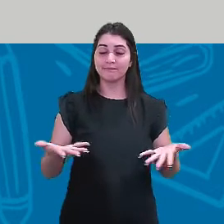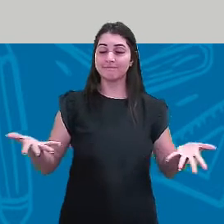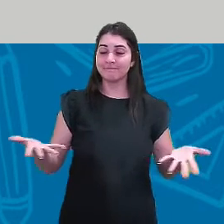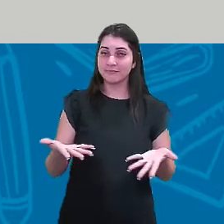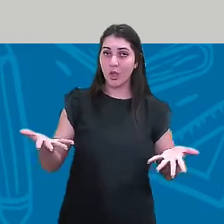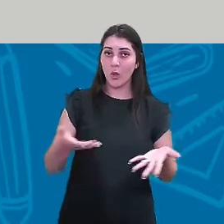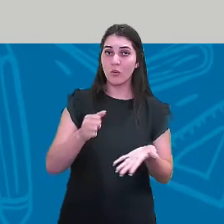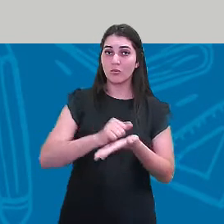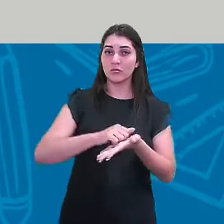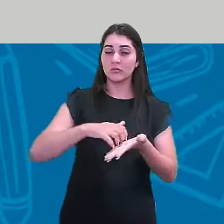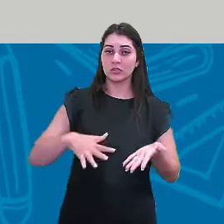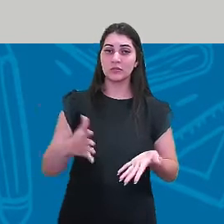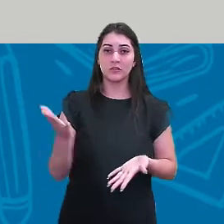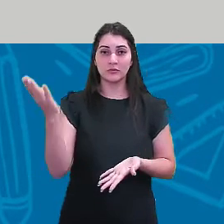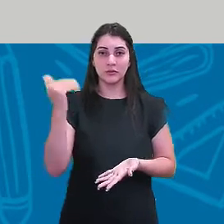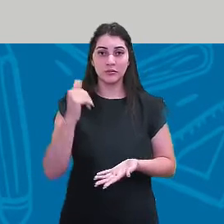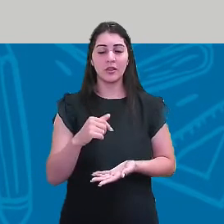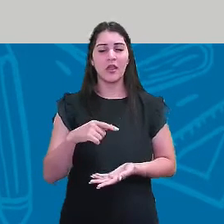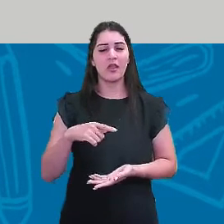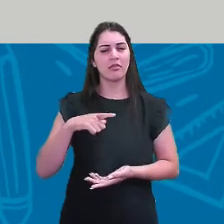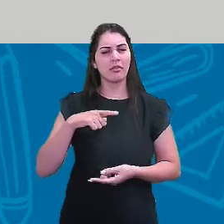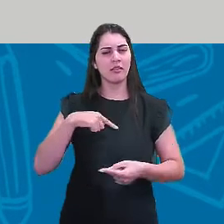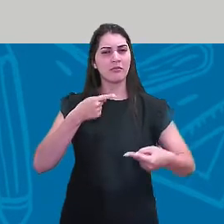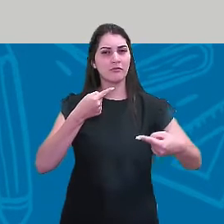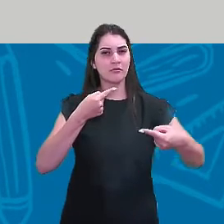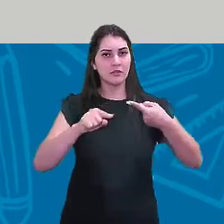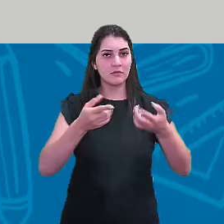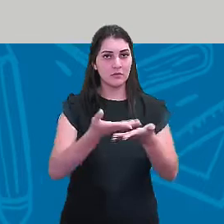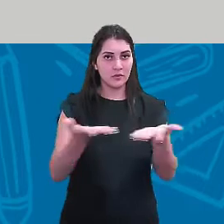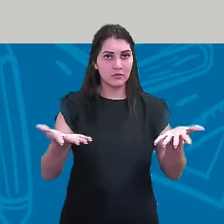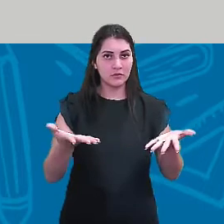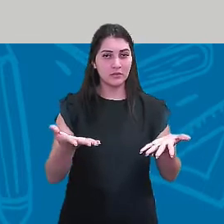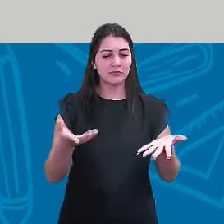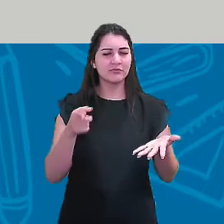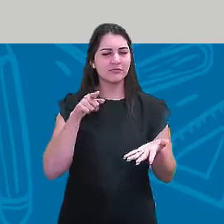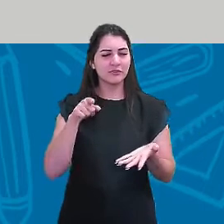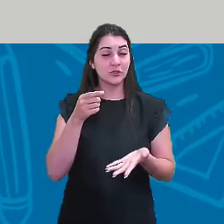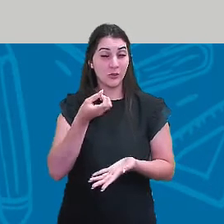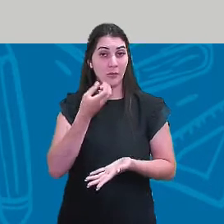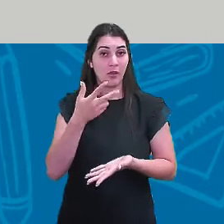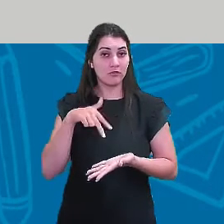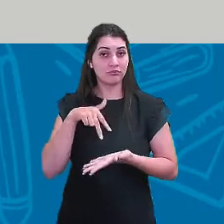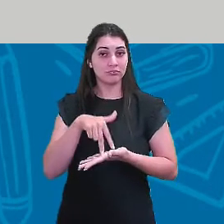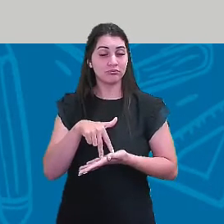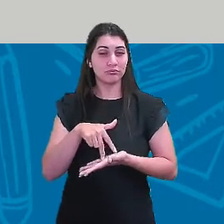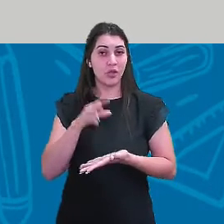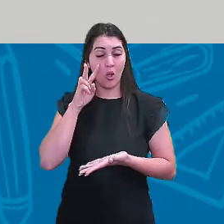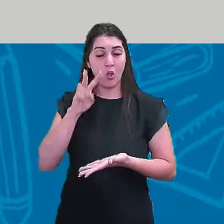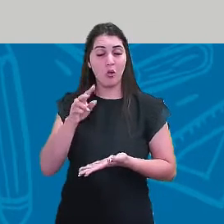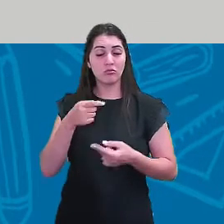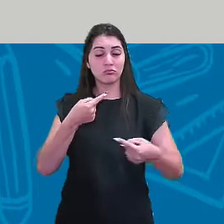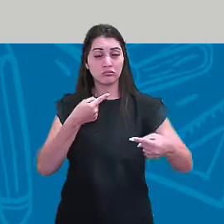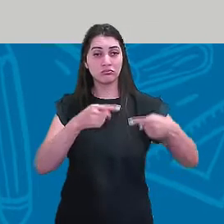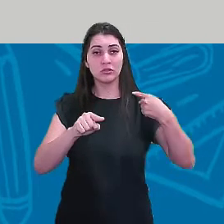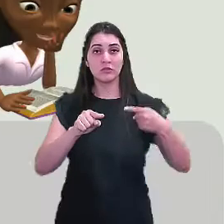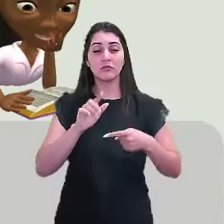Hora da atividade. Vamos lá. Eu disse que tinha um desafio aqui para vocês. Vocês estão preparados? Olha o desafio que eu vou